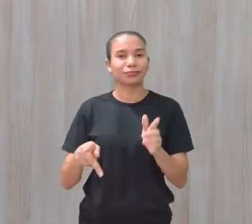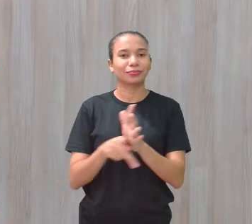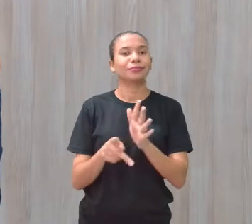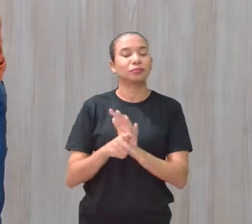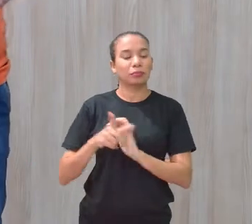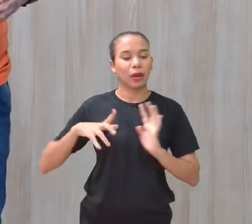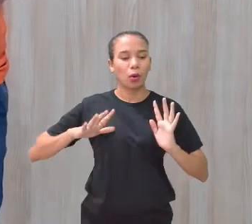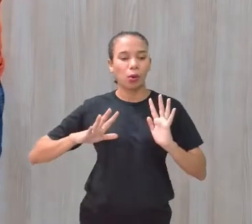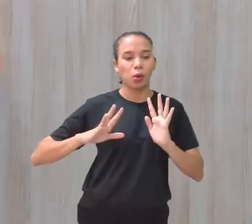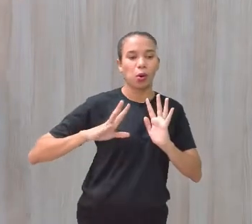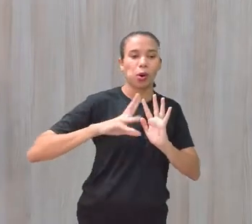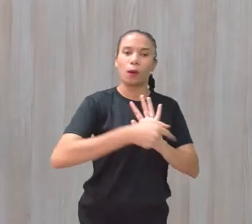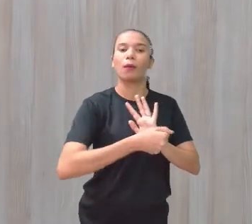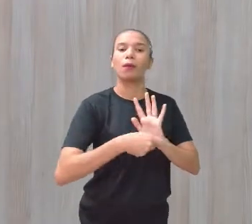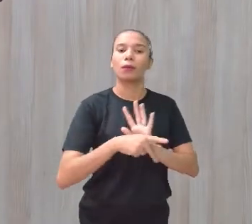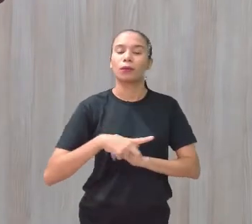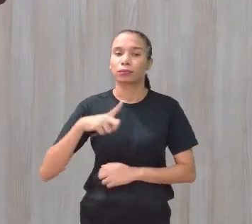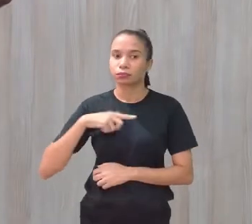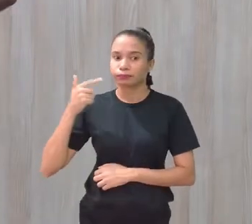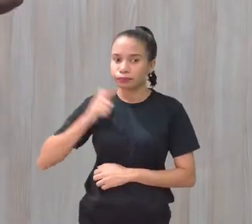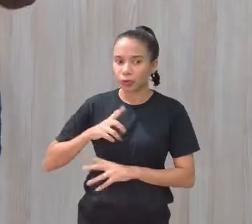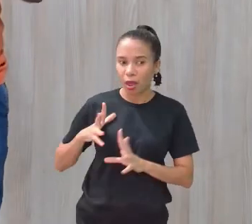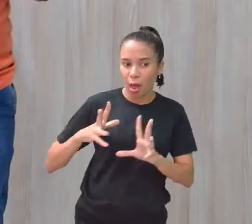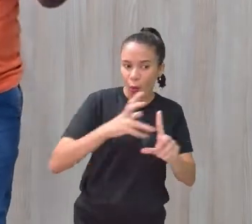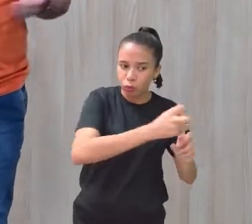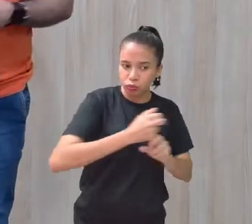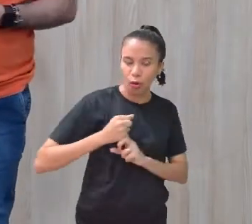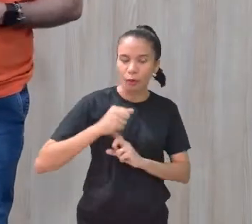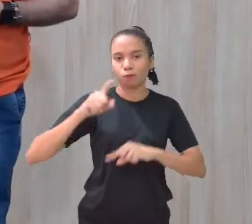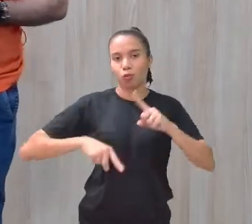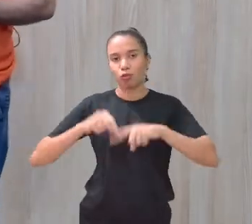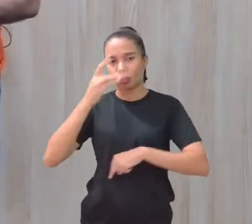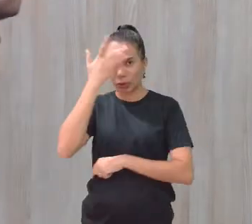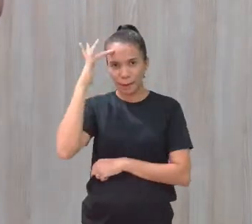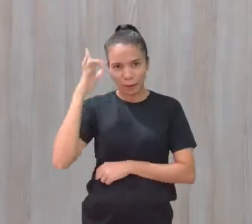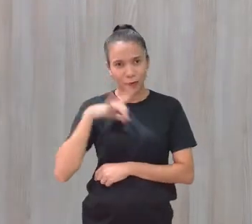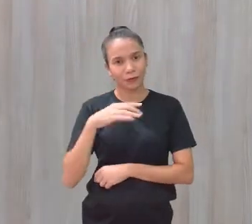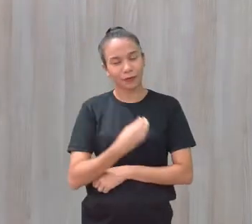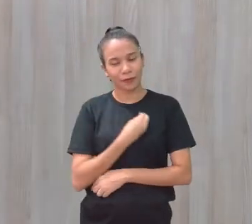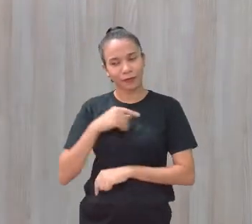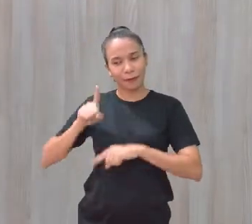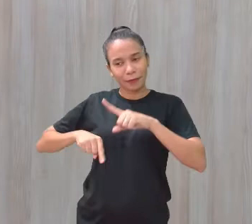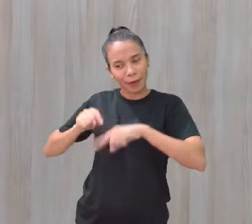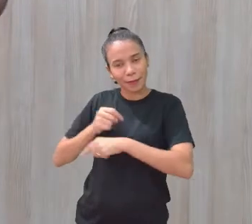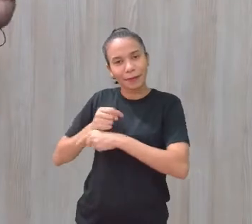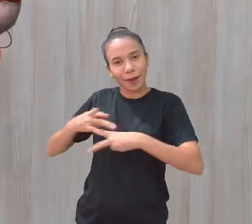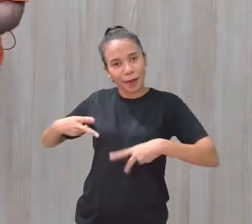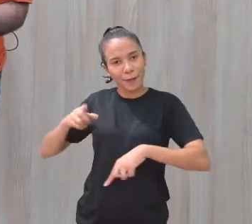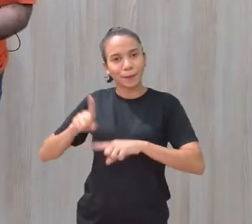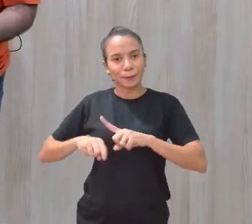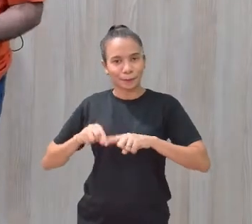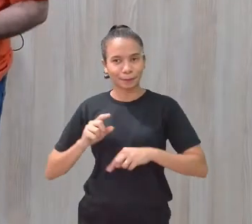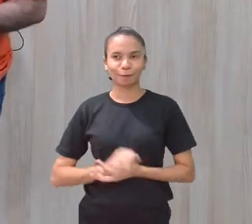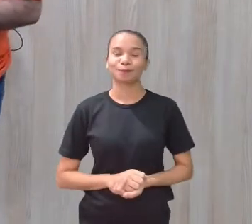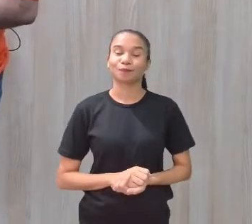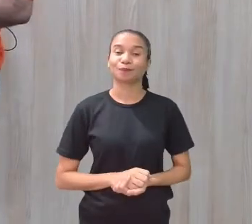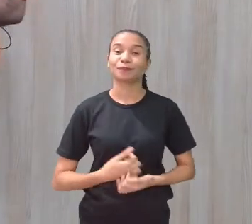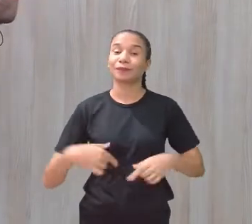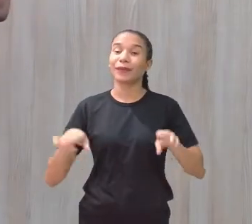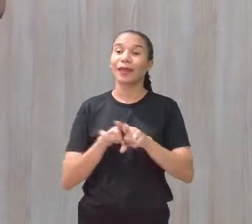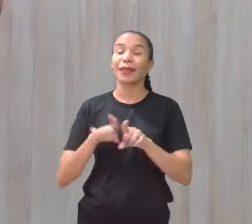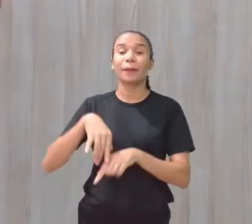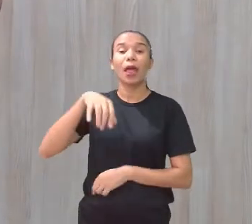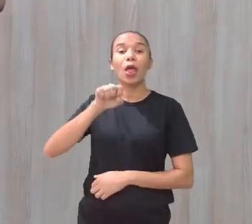ali, né, saquear, atacar e confiscar aquilo que o pessoal levava, né, como mercadoria ou como produto. Mas na